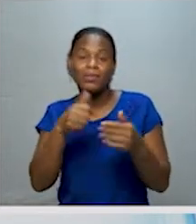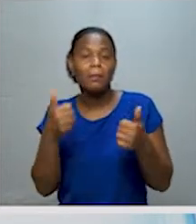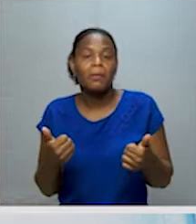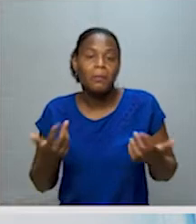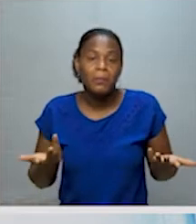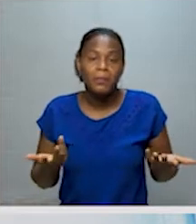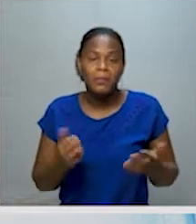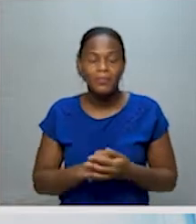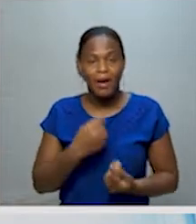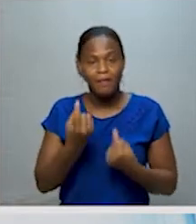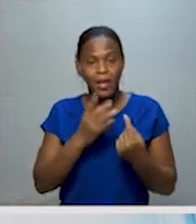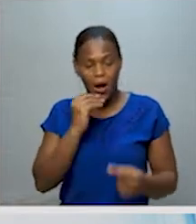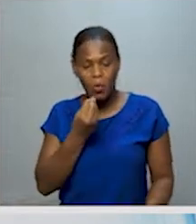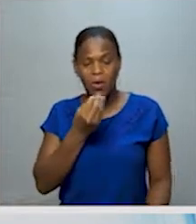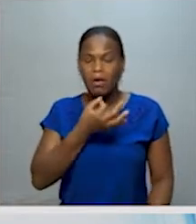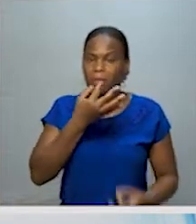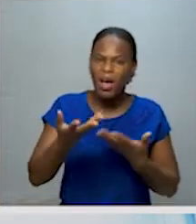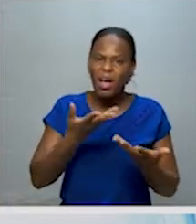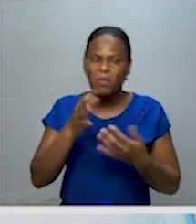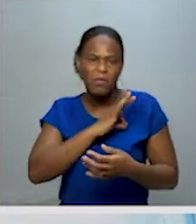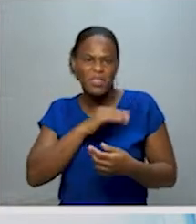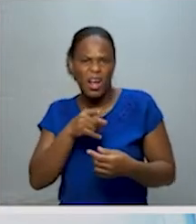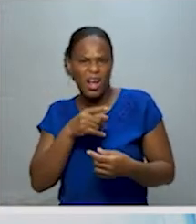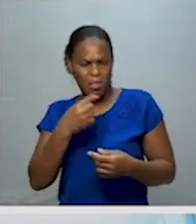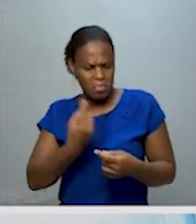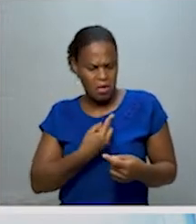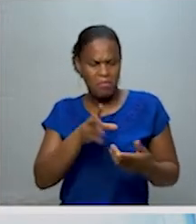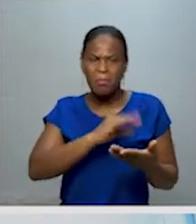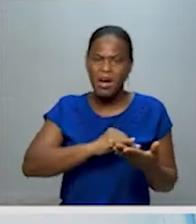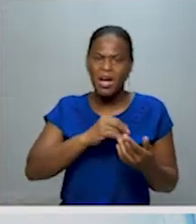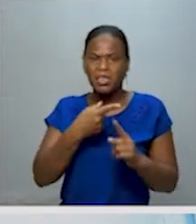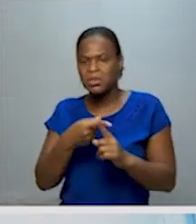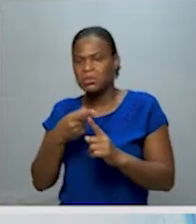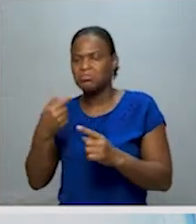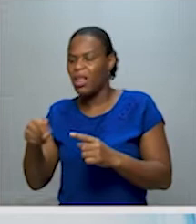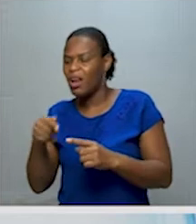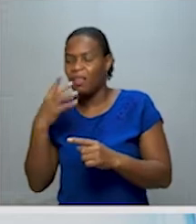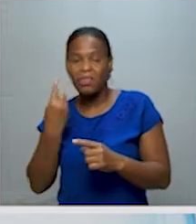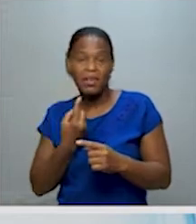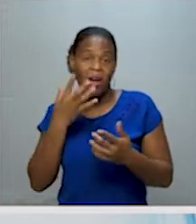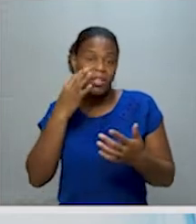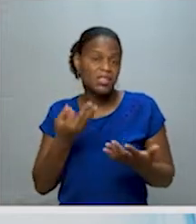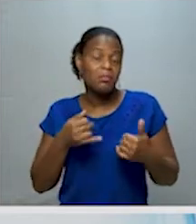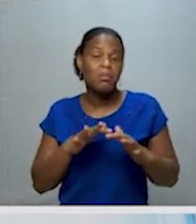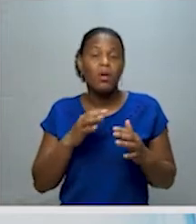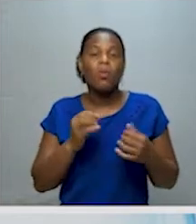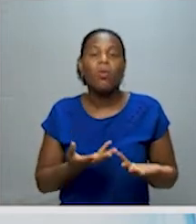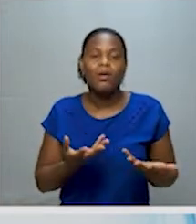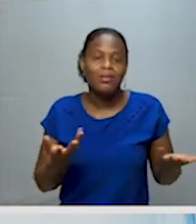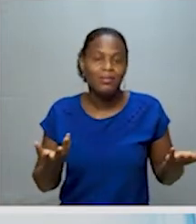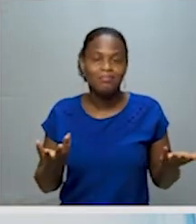está correta. Às vezes o aluno fica a discutir com o professor, aqui eu devia ter mais, ou aqui eu devia ser assim, mas qual